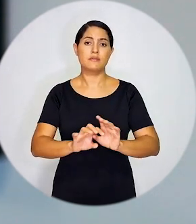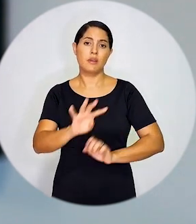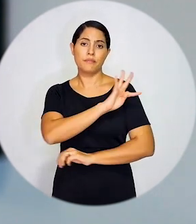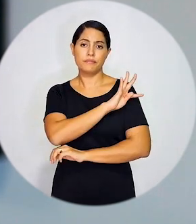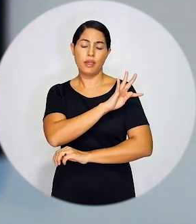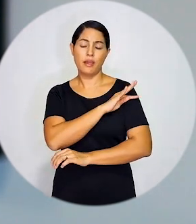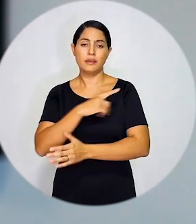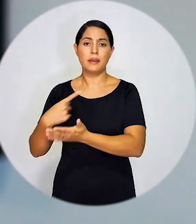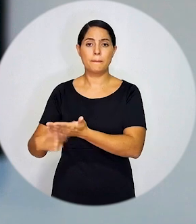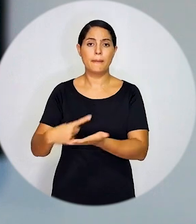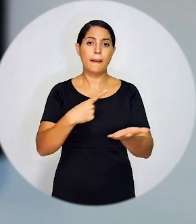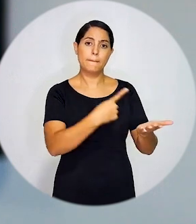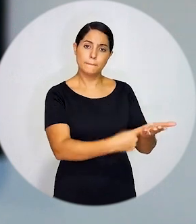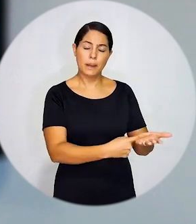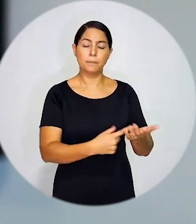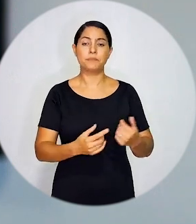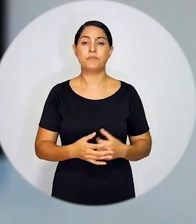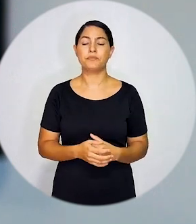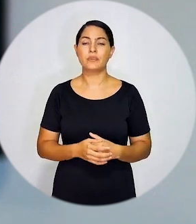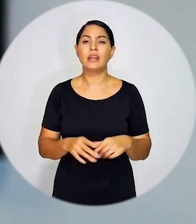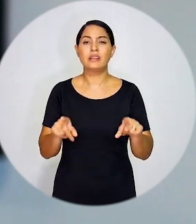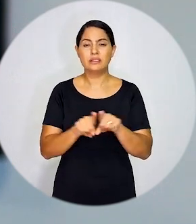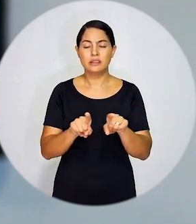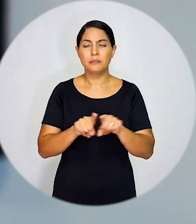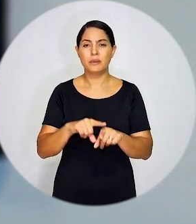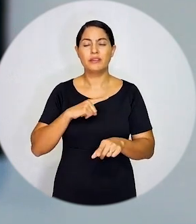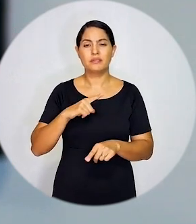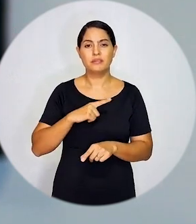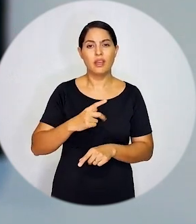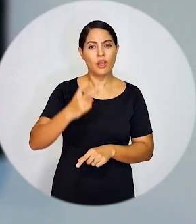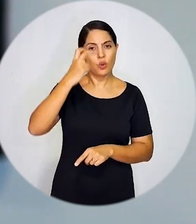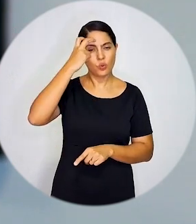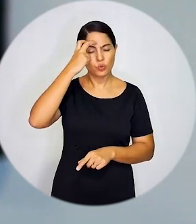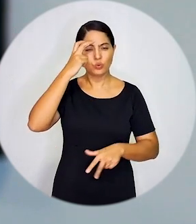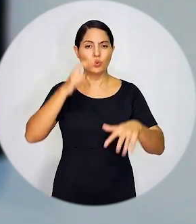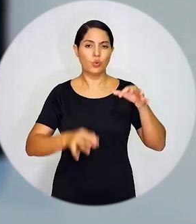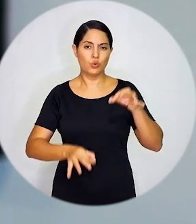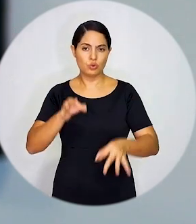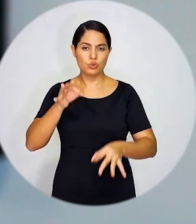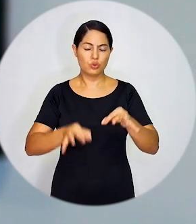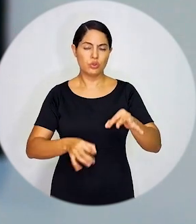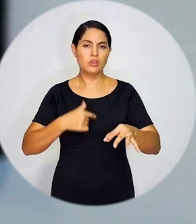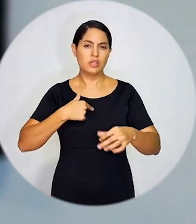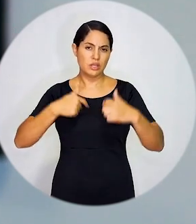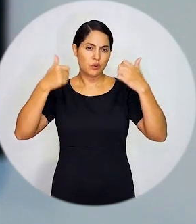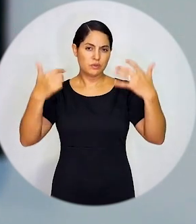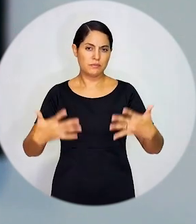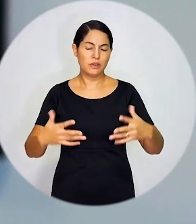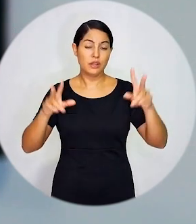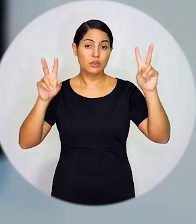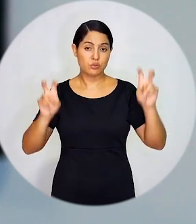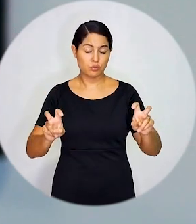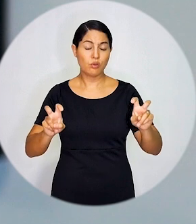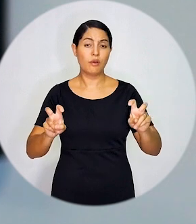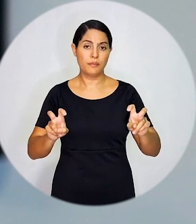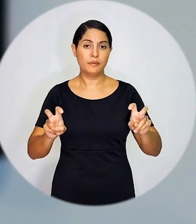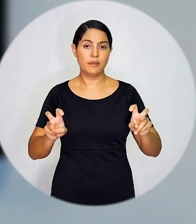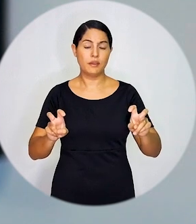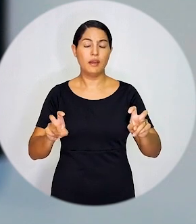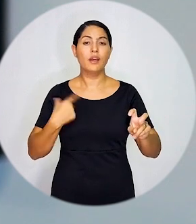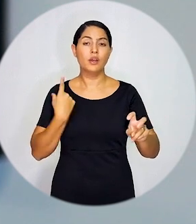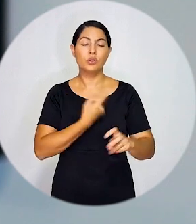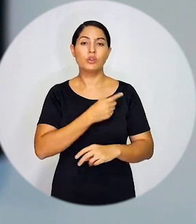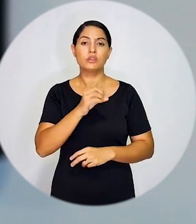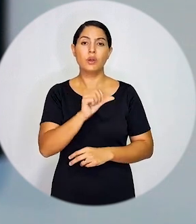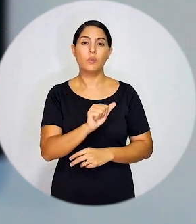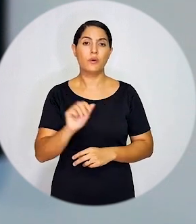de cooperação técnica, não afastando também a hipótese dessa cultura jurídica, como eu falei, no